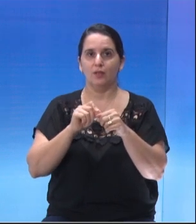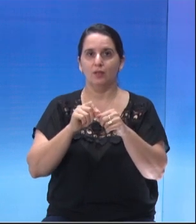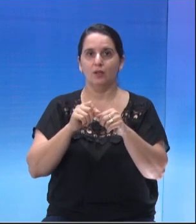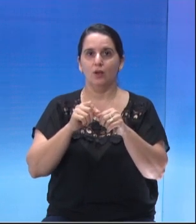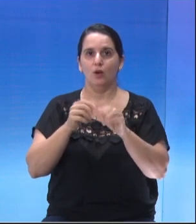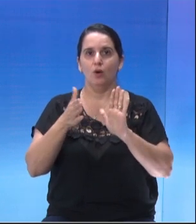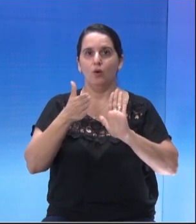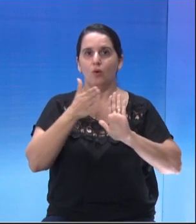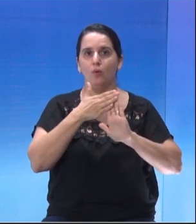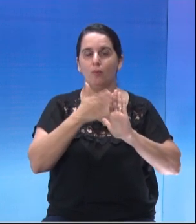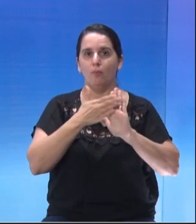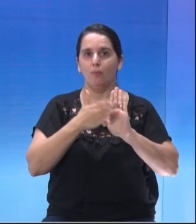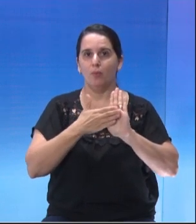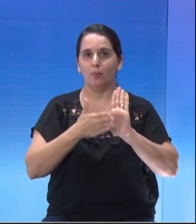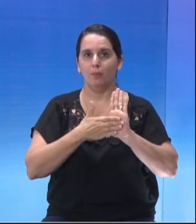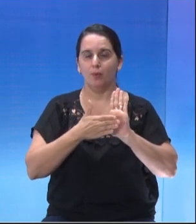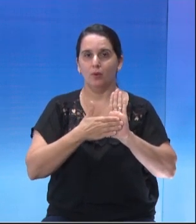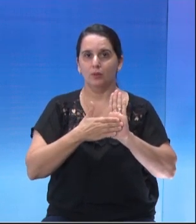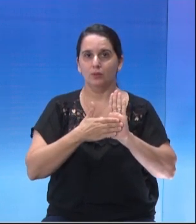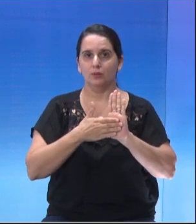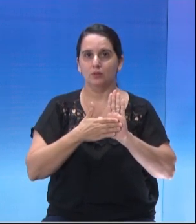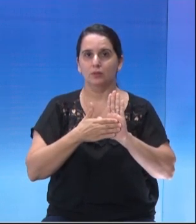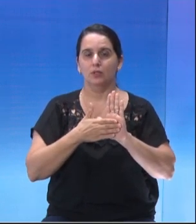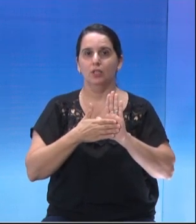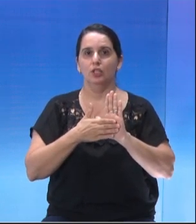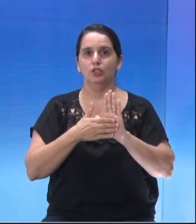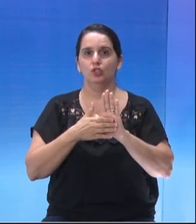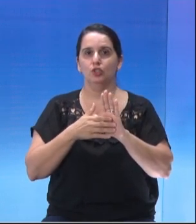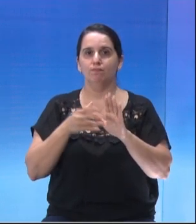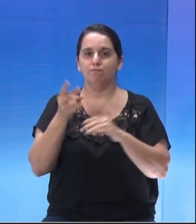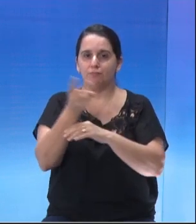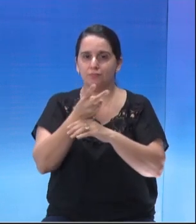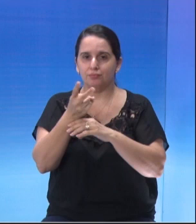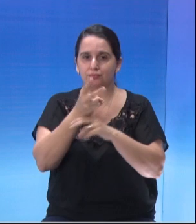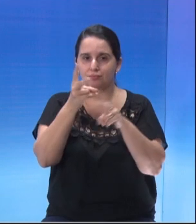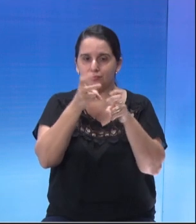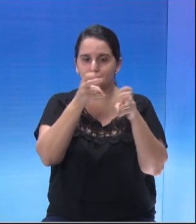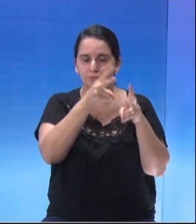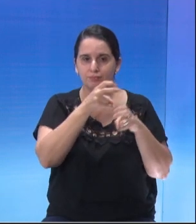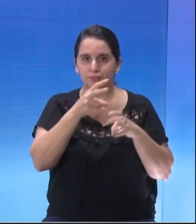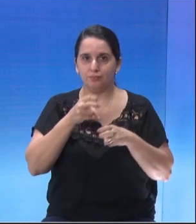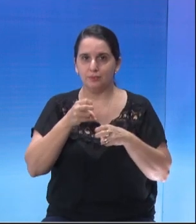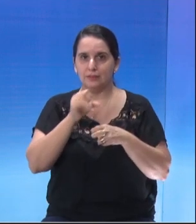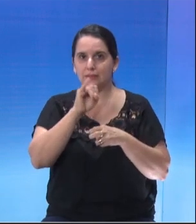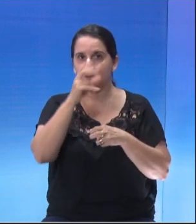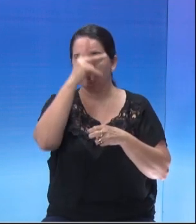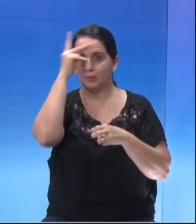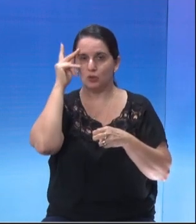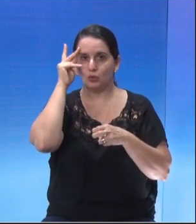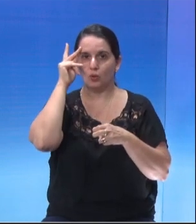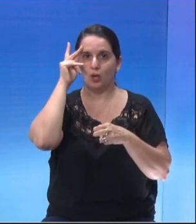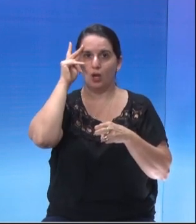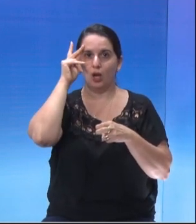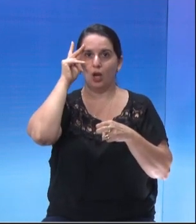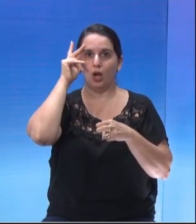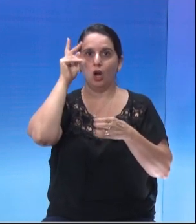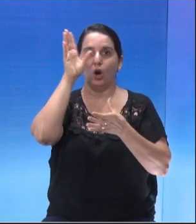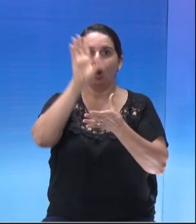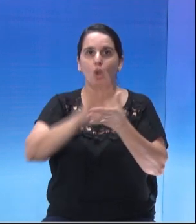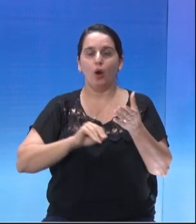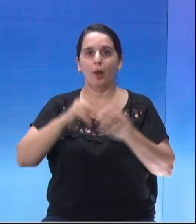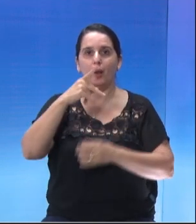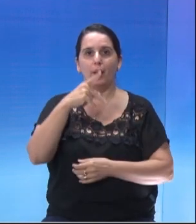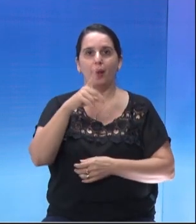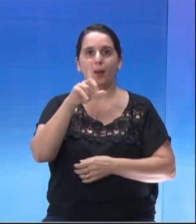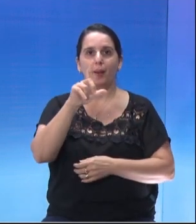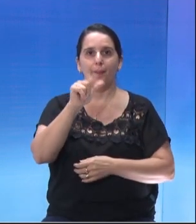Plágio. O programa é capaz de detectar trechos contínuos e fragmentados, frases soltas, partes